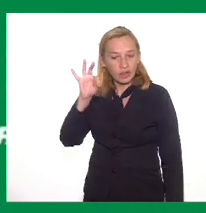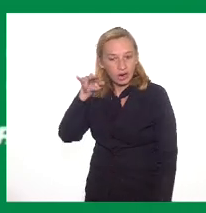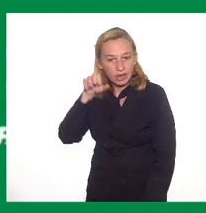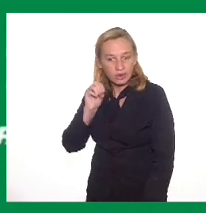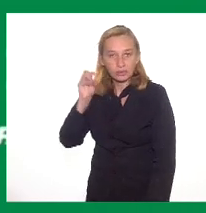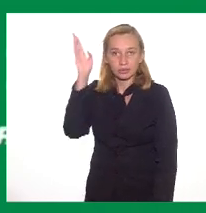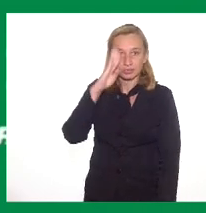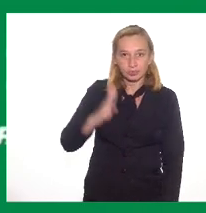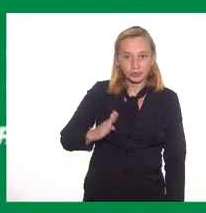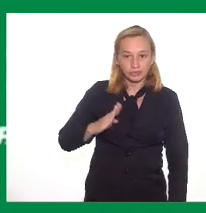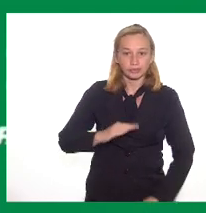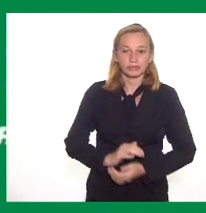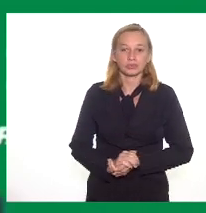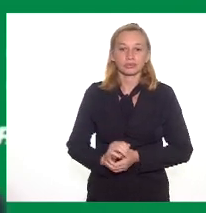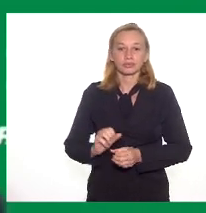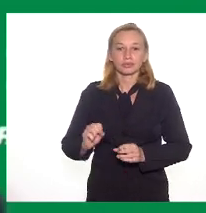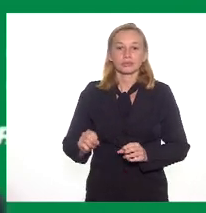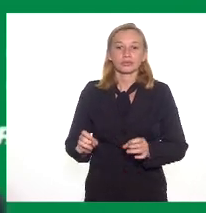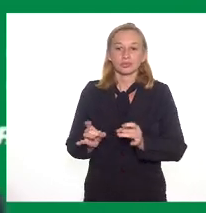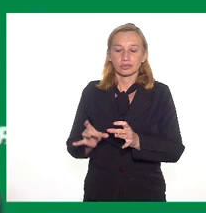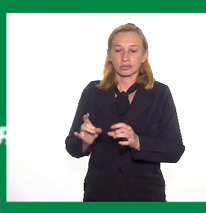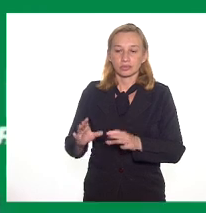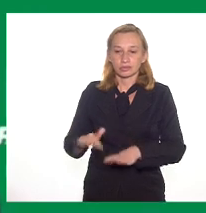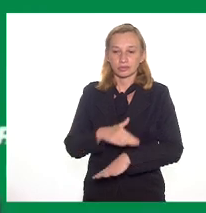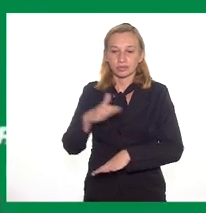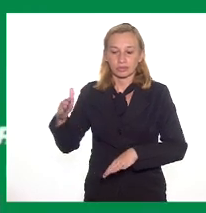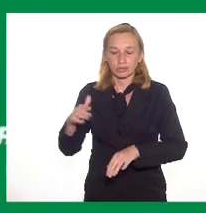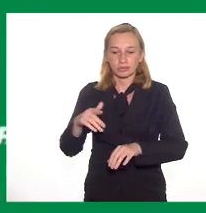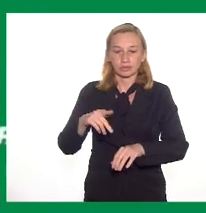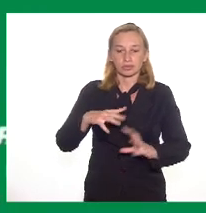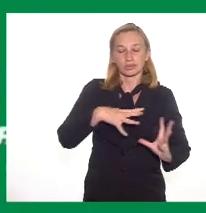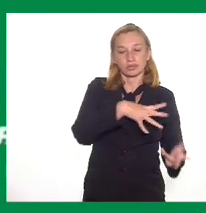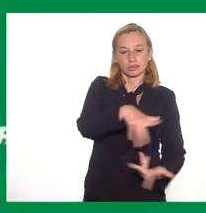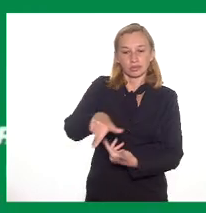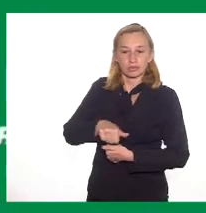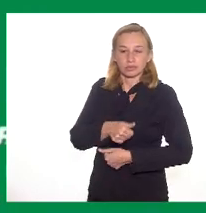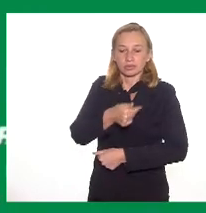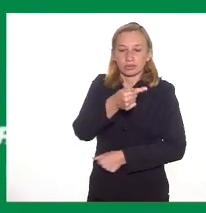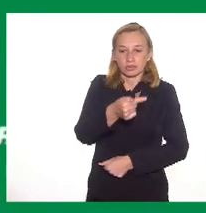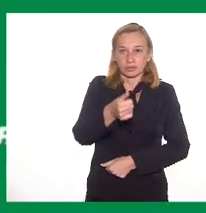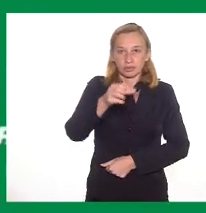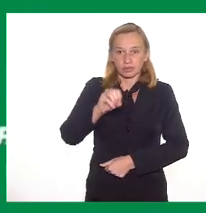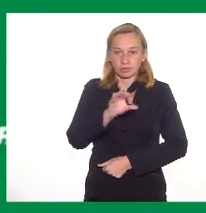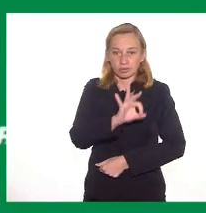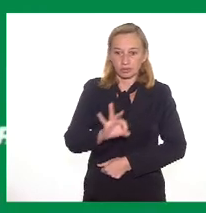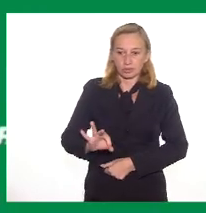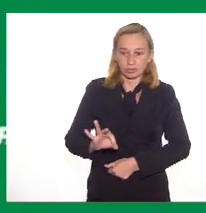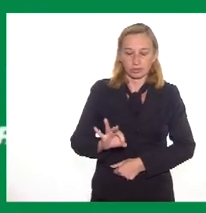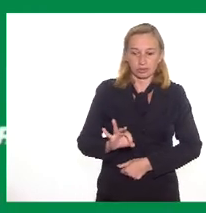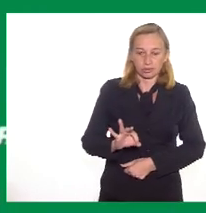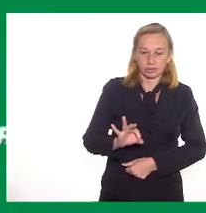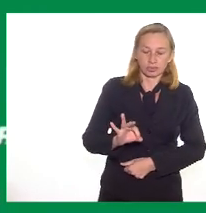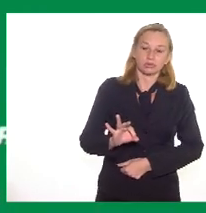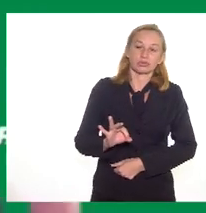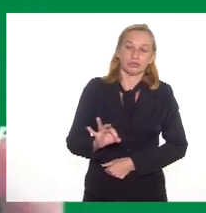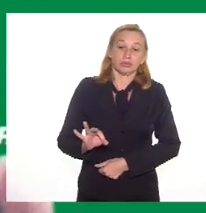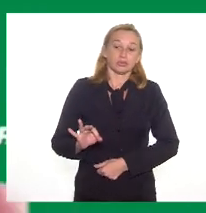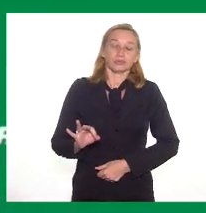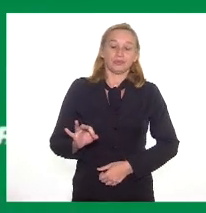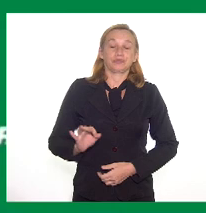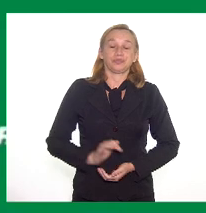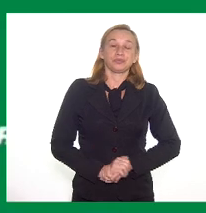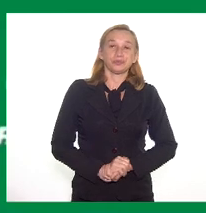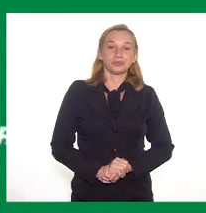mercado nacional. A gente tem 75% da frota de embarcações que realiza o atendimento à